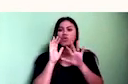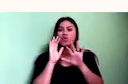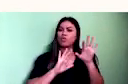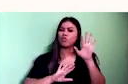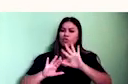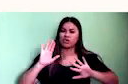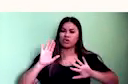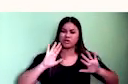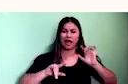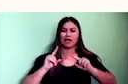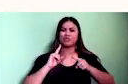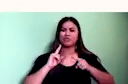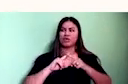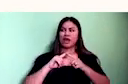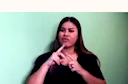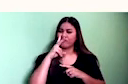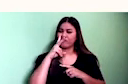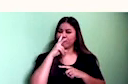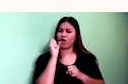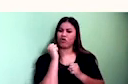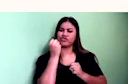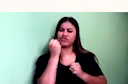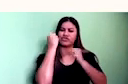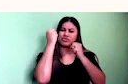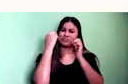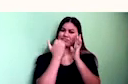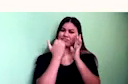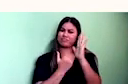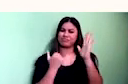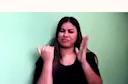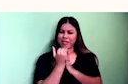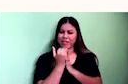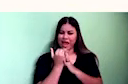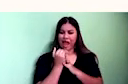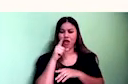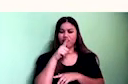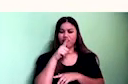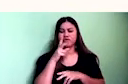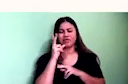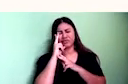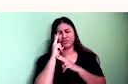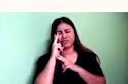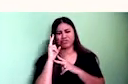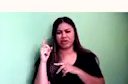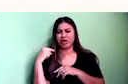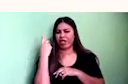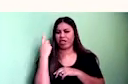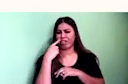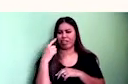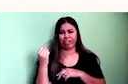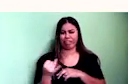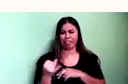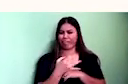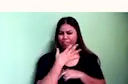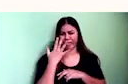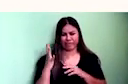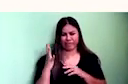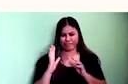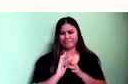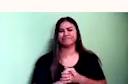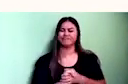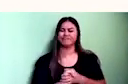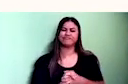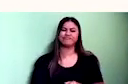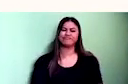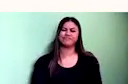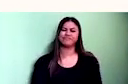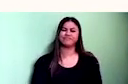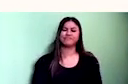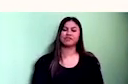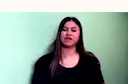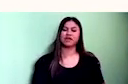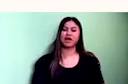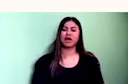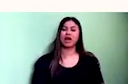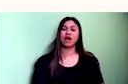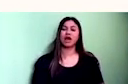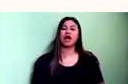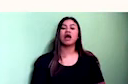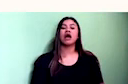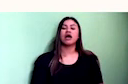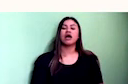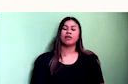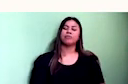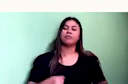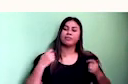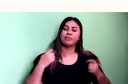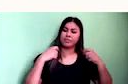deixar você calmo, para baixar a sua ansiedade. E se você já toma algum remédio, isso pode potencializar. Então, é interessante comentar com o seu